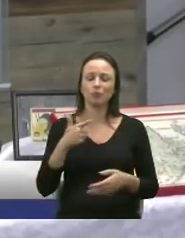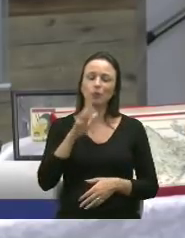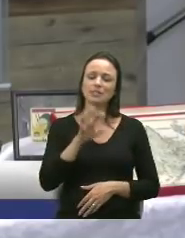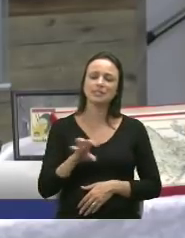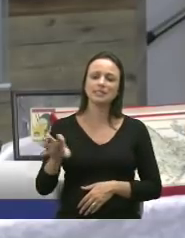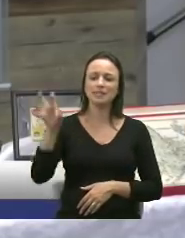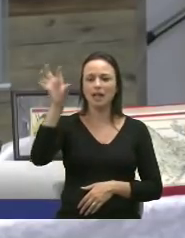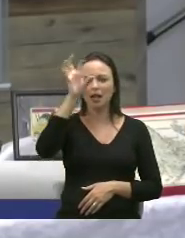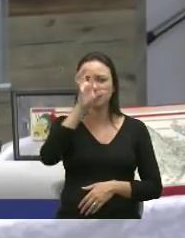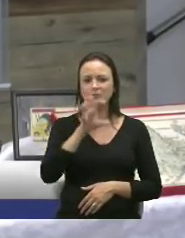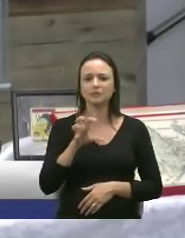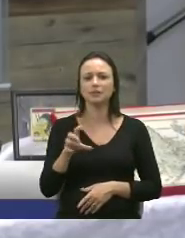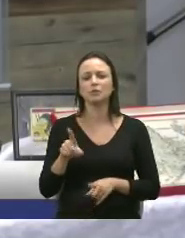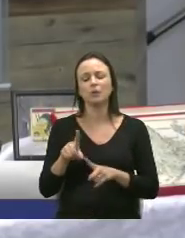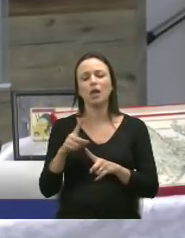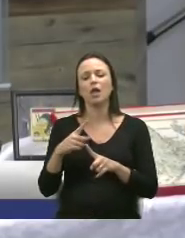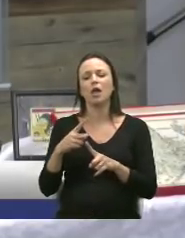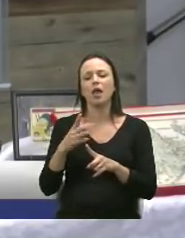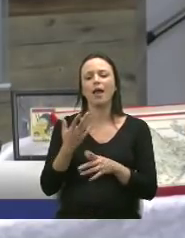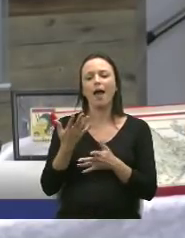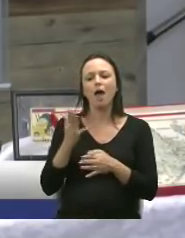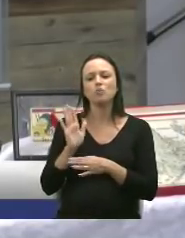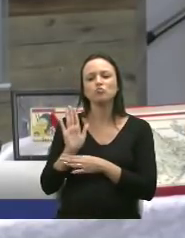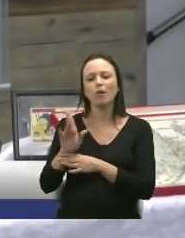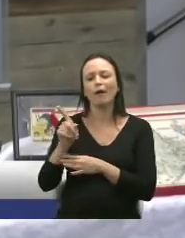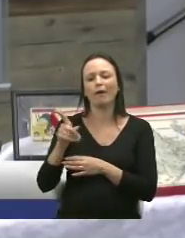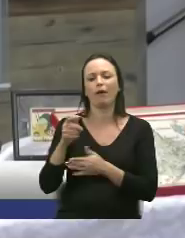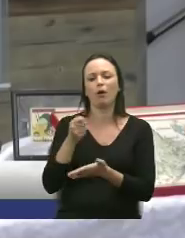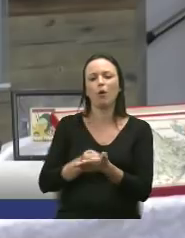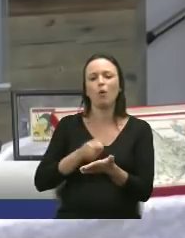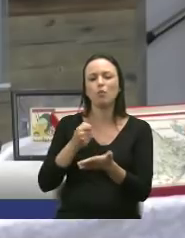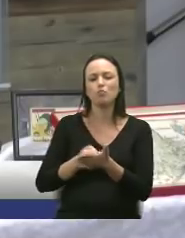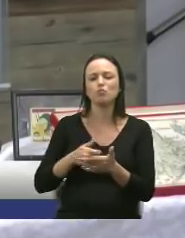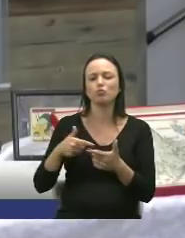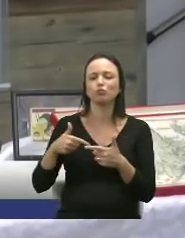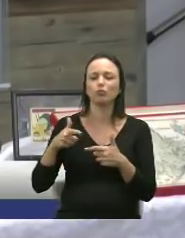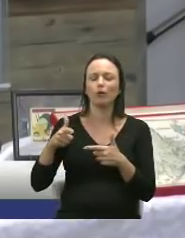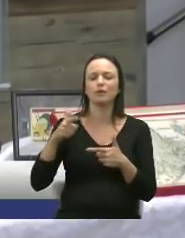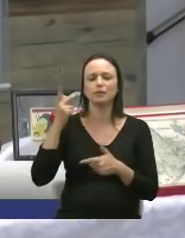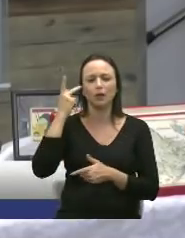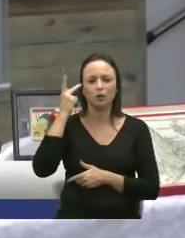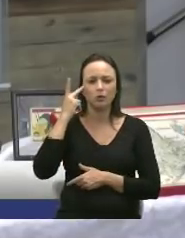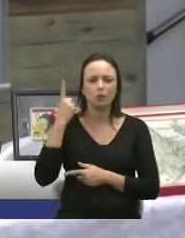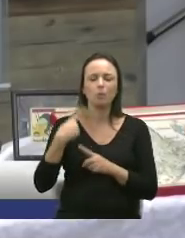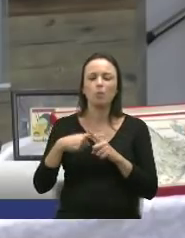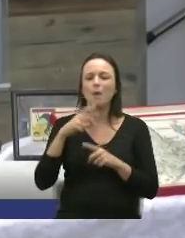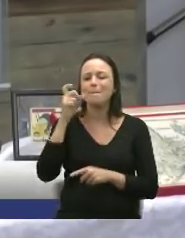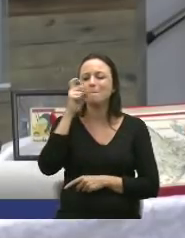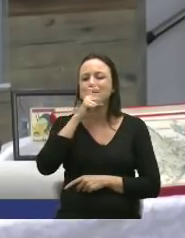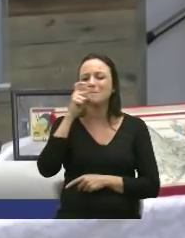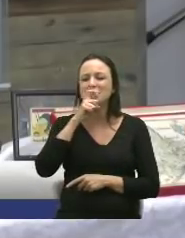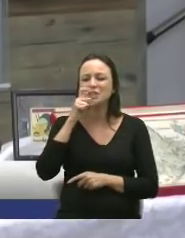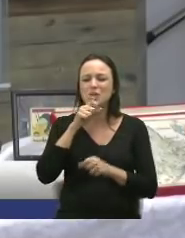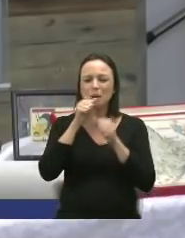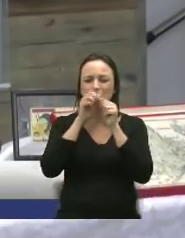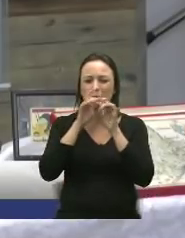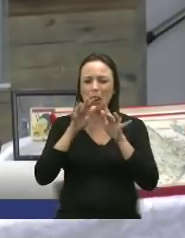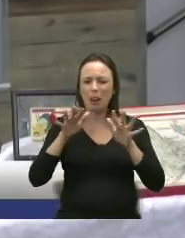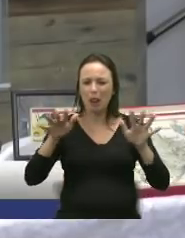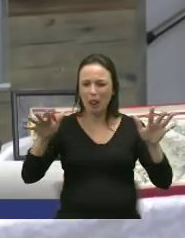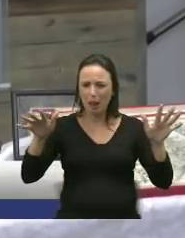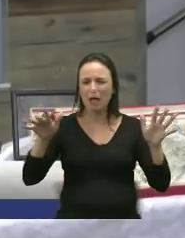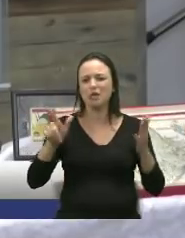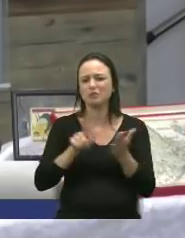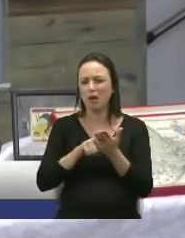essa simpatia pela luta de São Paulo, porém, com as mentiras que foram propagadas pelas mídias desses estados e